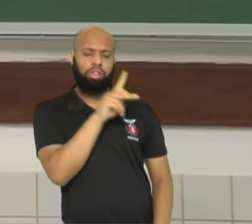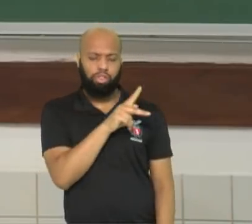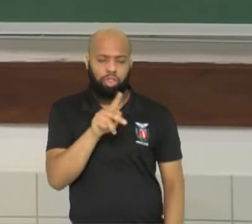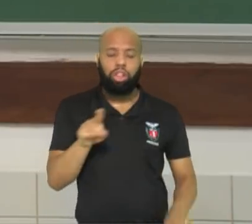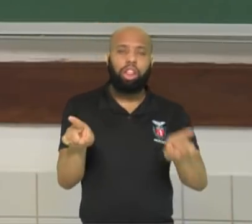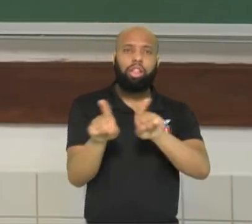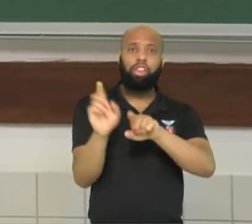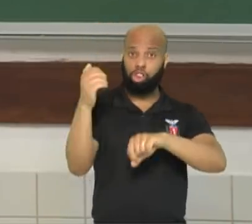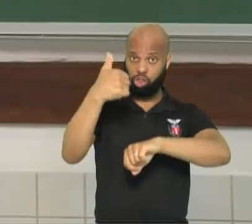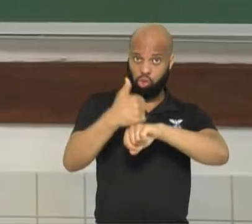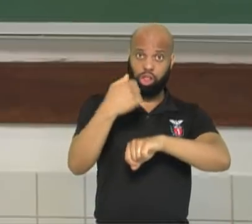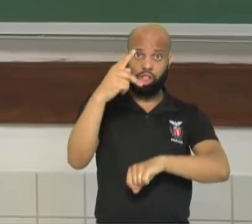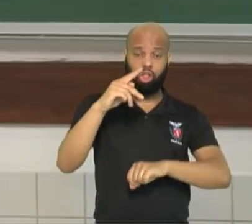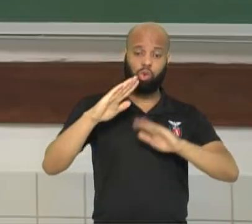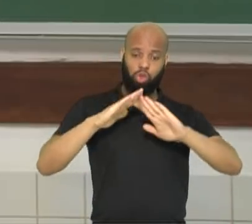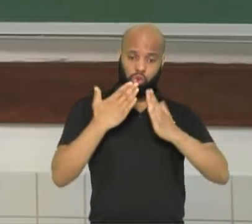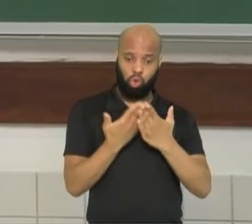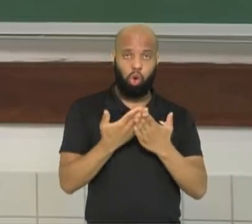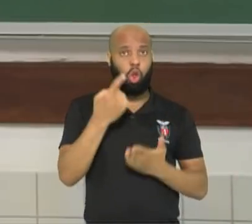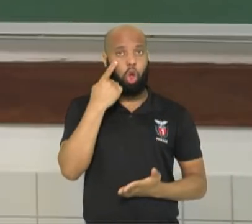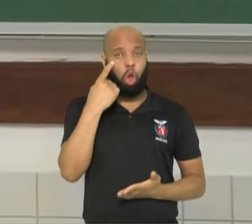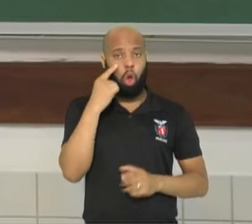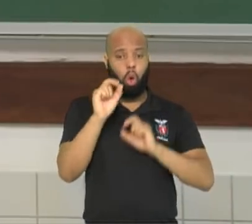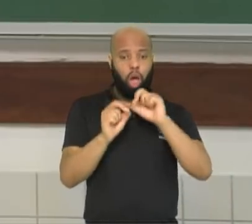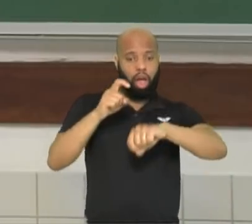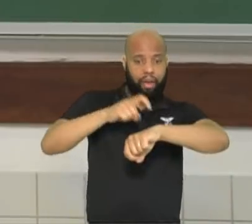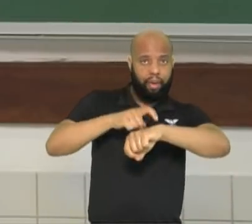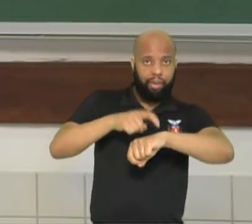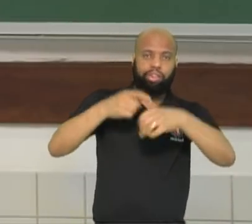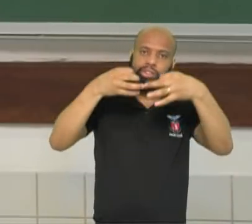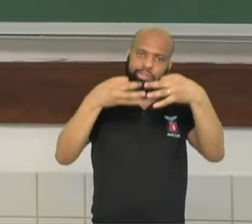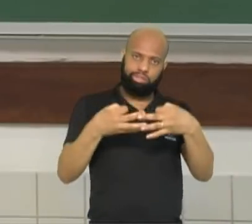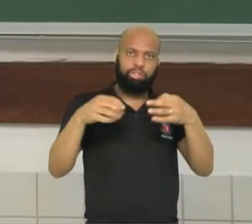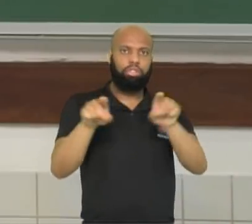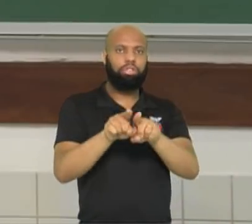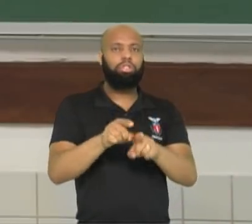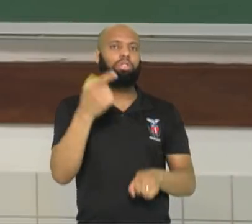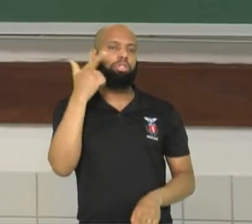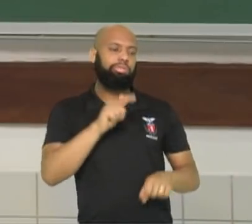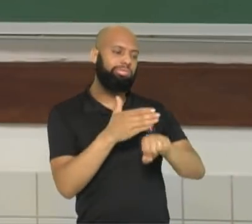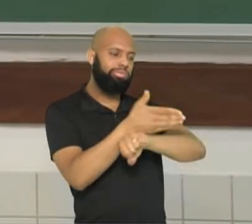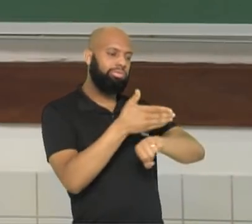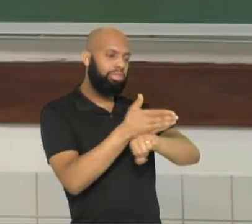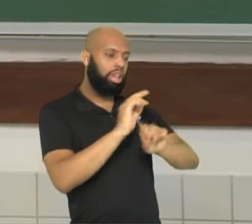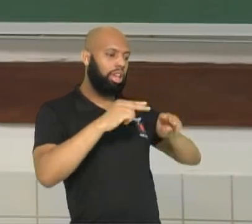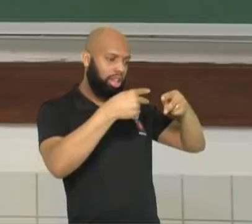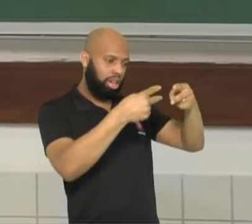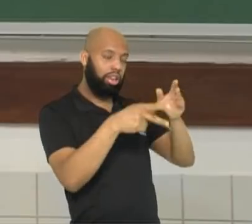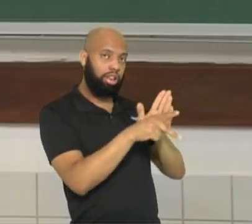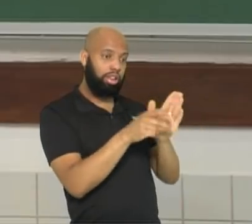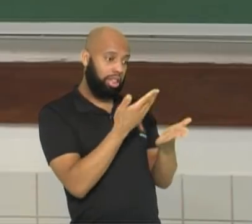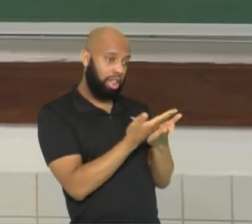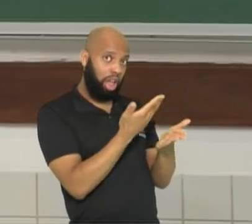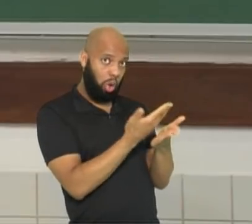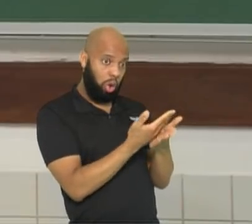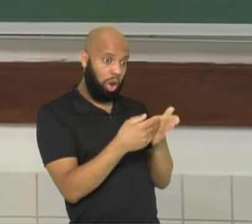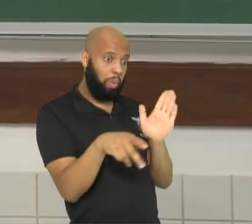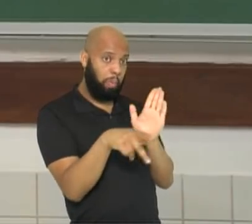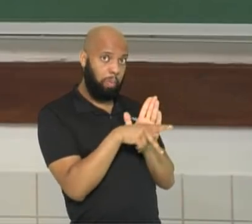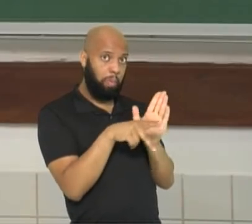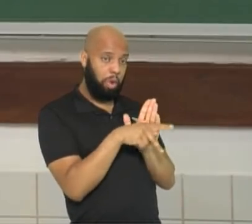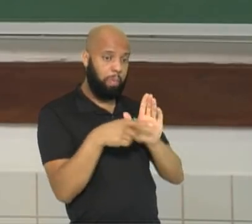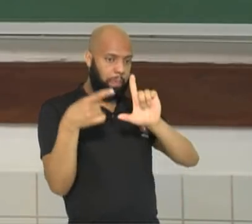direção escolar para você ficar de olho ali nos horários e conseguir acessar o link da aula via Meet, ok? É